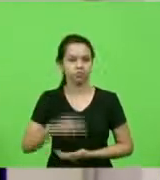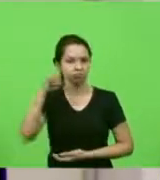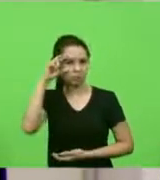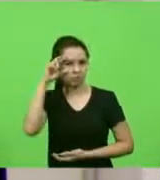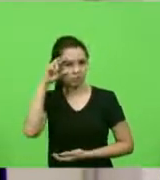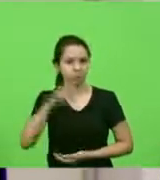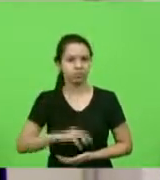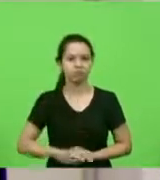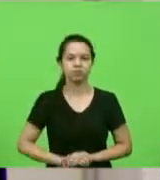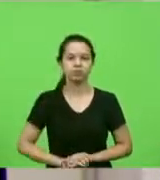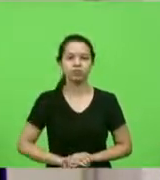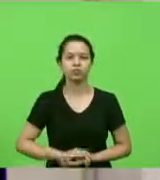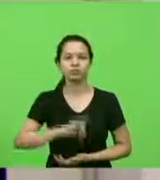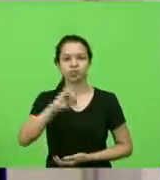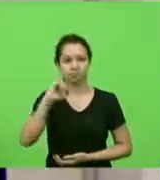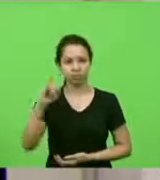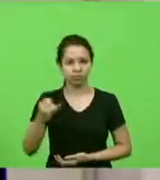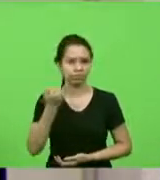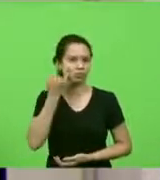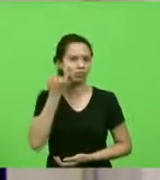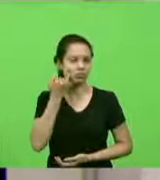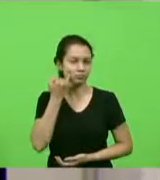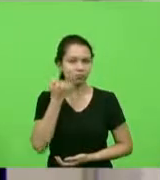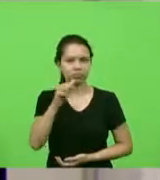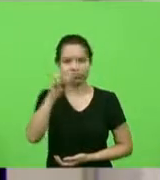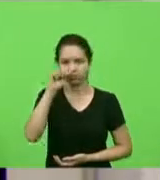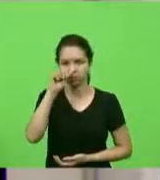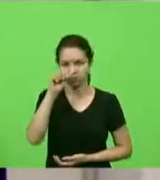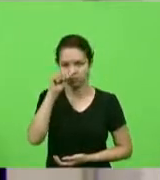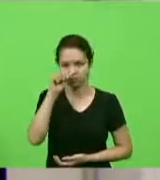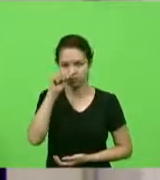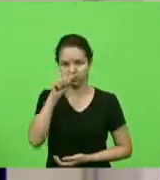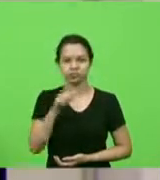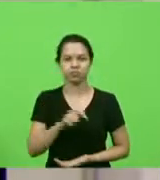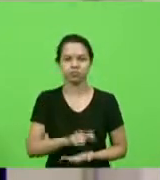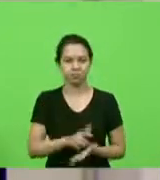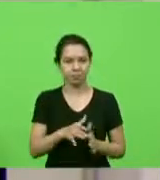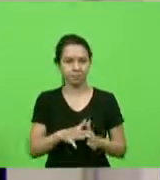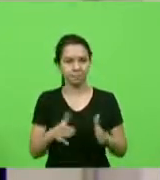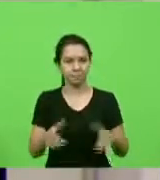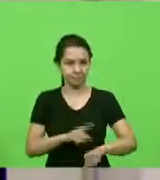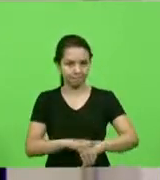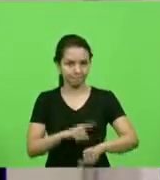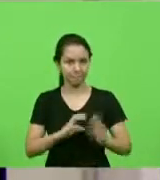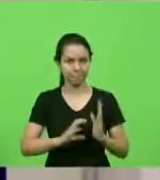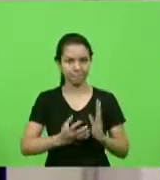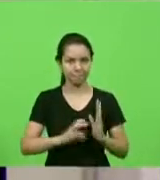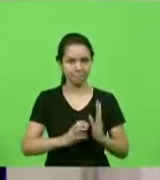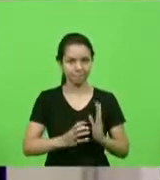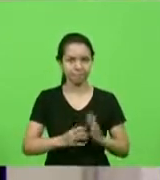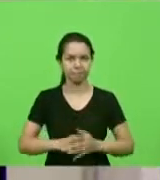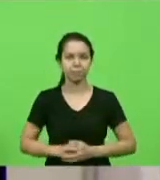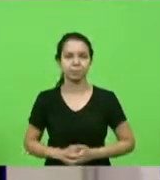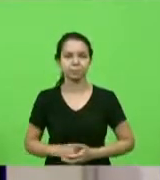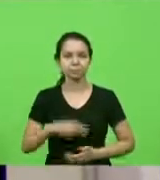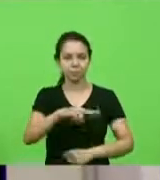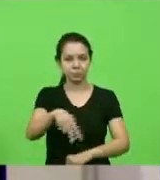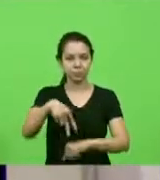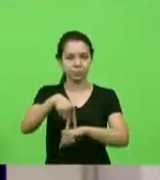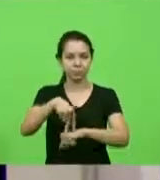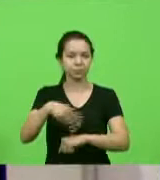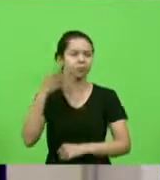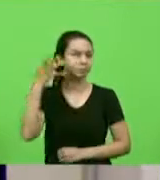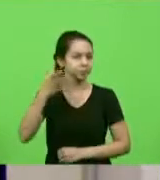Lopes e João Amin. Grande expediente. Neste horário destinado aos partidos políticos, fizeram uso da palavra os senhores